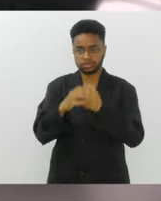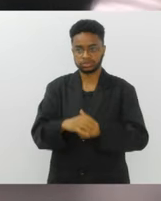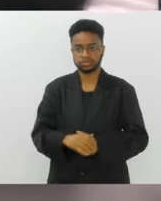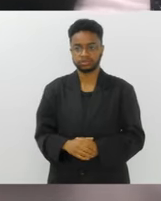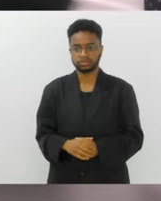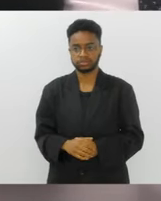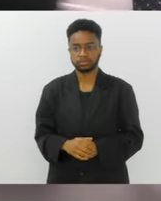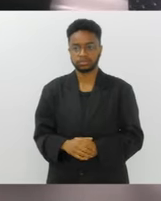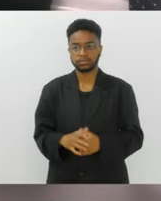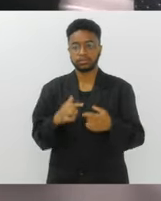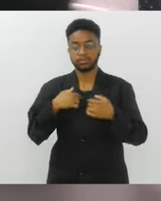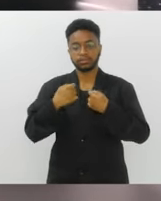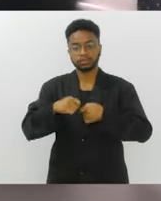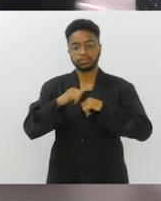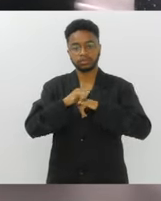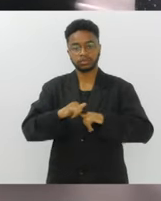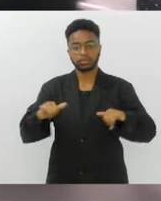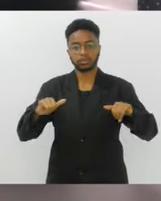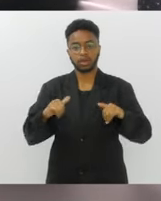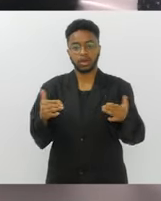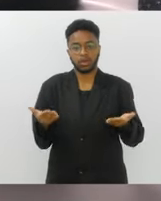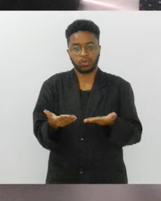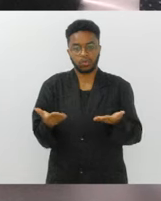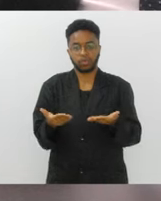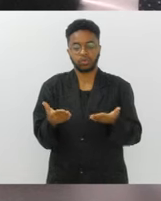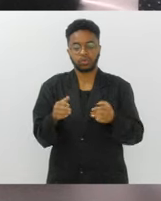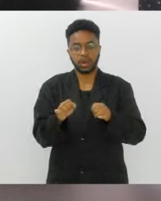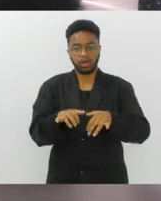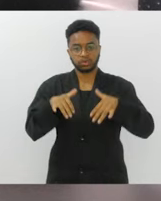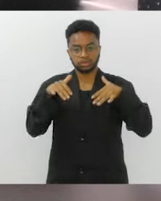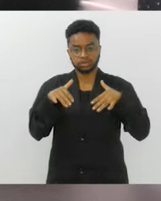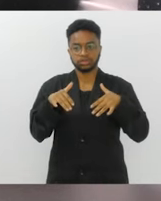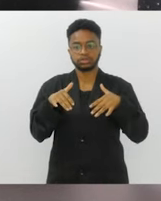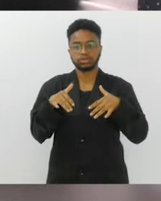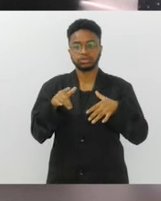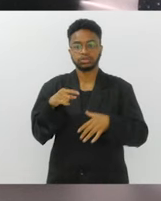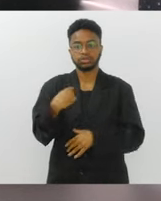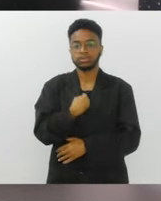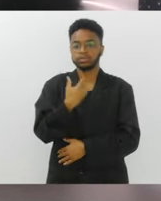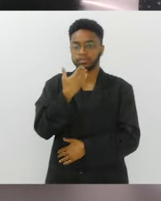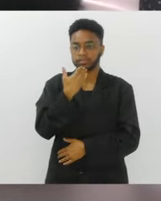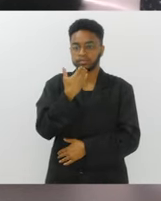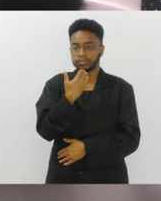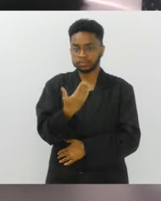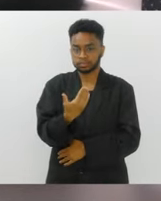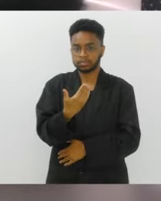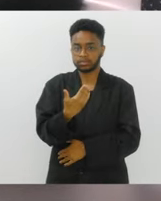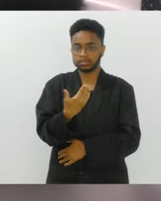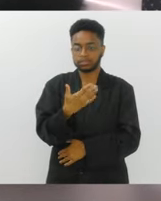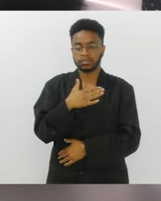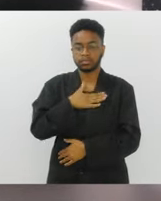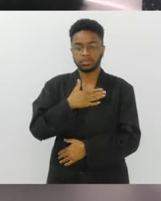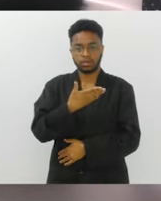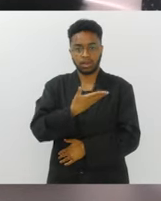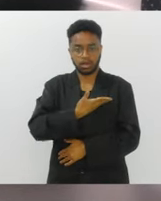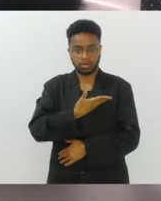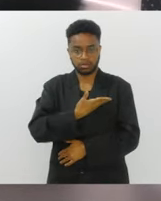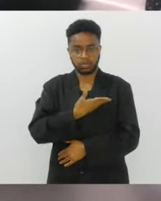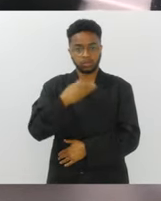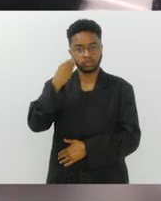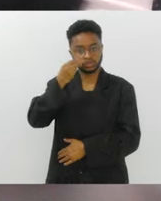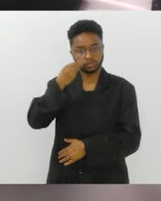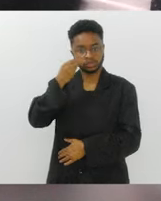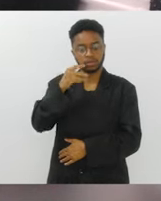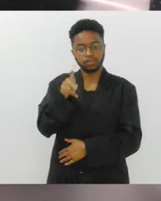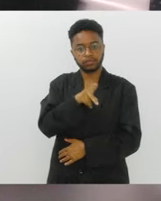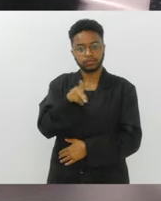devo dizer por ofício que esta audiência pública foi solicitada pelo meu companheiro decano,